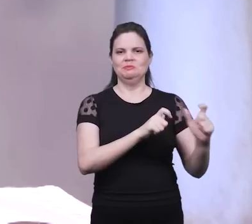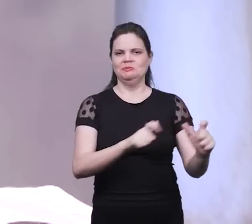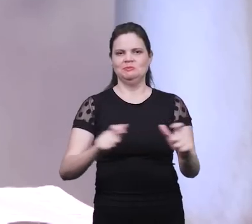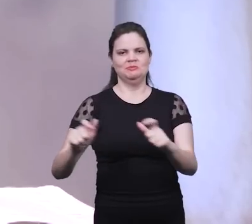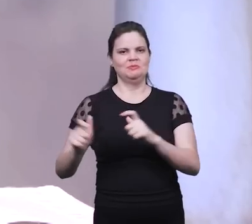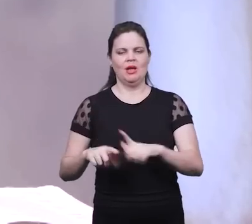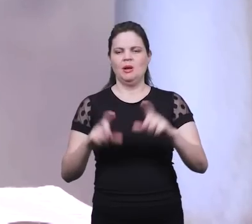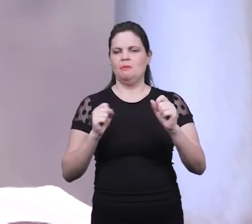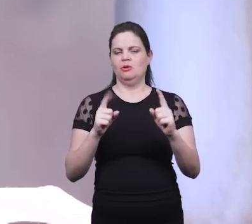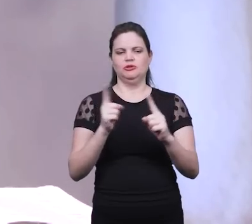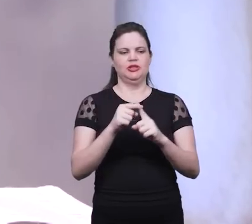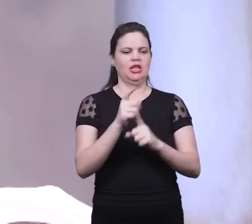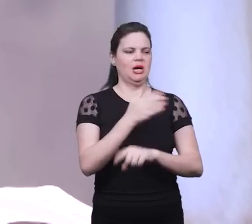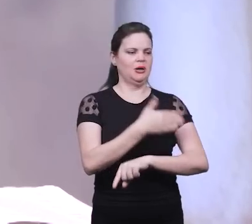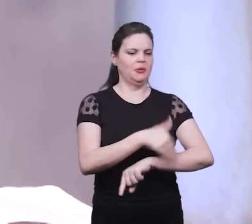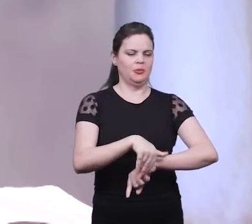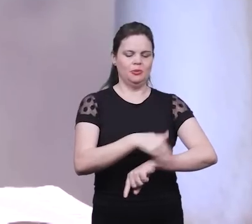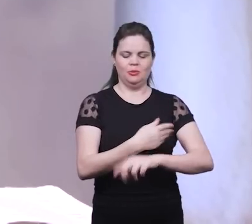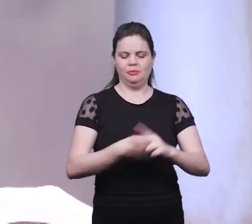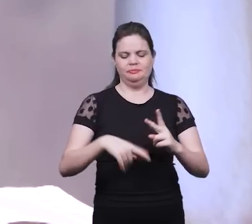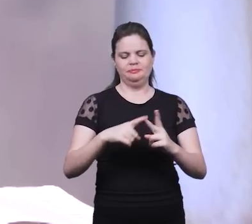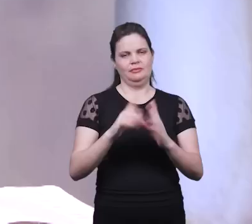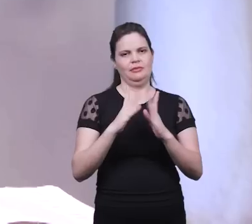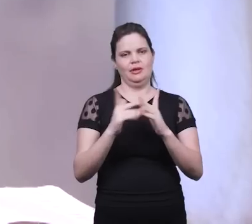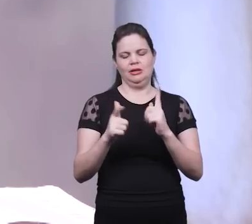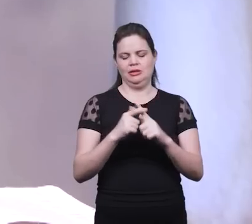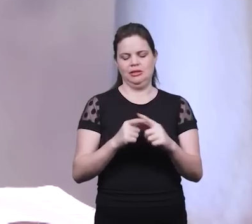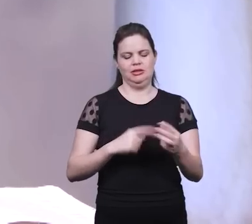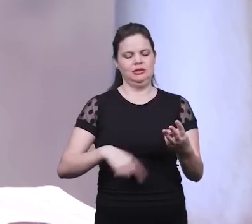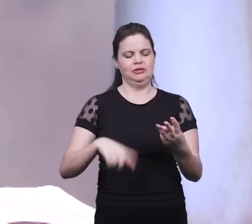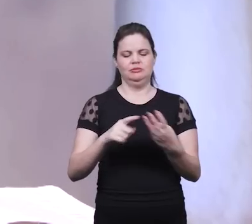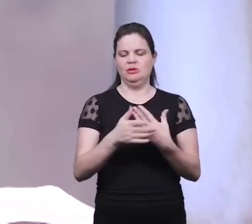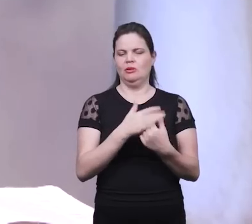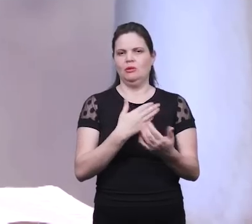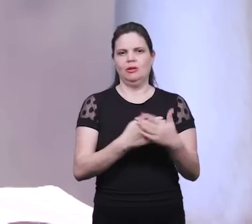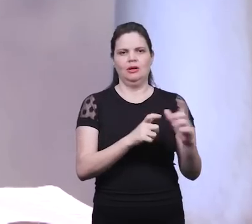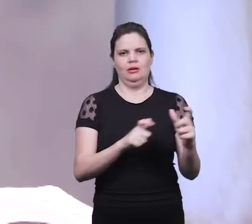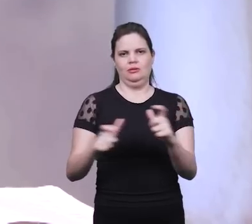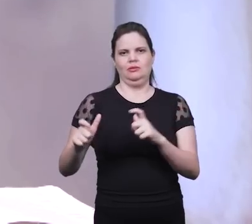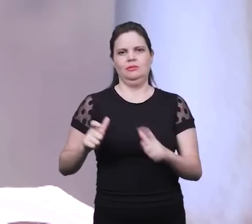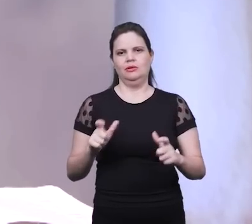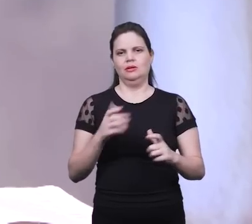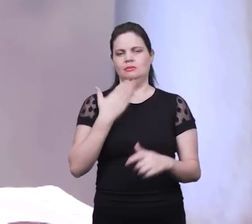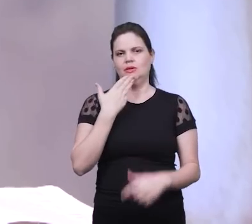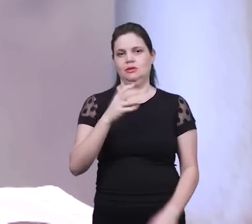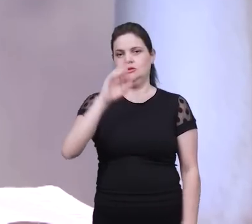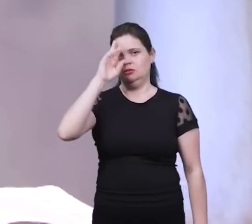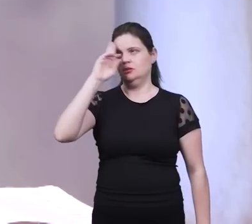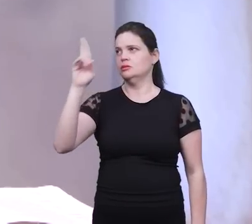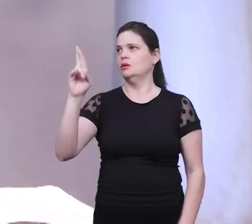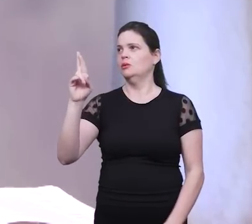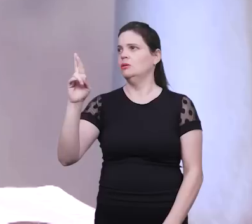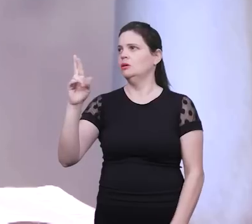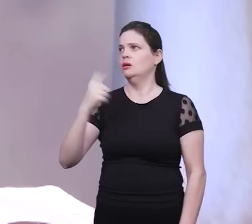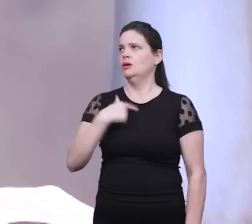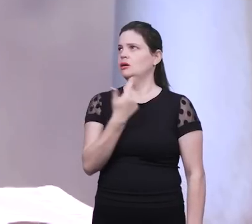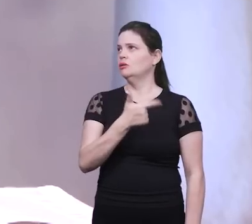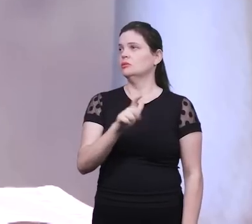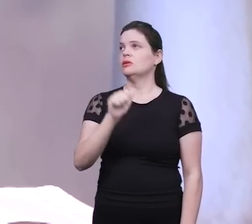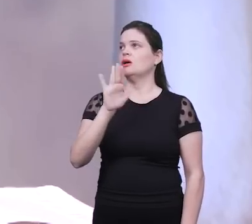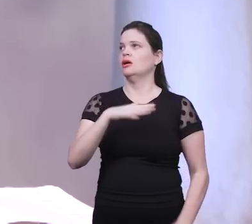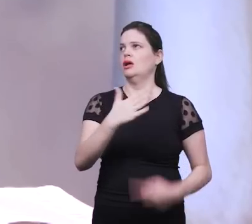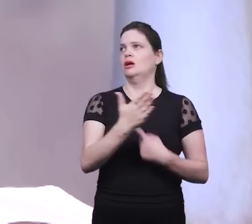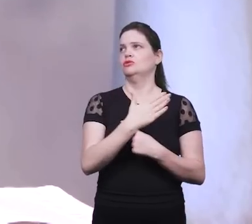pode estar na igreja, em qualquer lugar que você estiver, você pediu, o Senhor, eu não tenho homem algum. Você não depende de homem não, hein? Você depende do